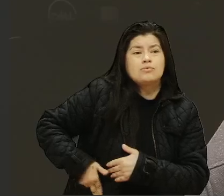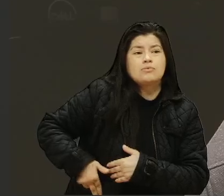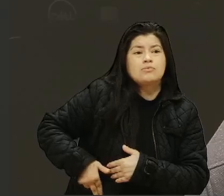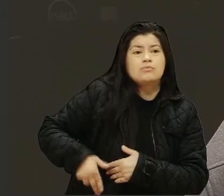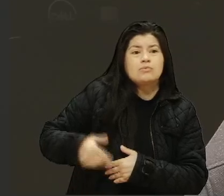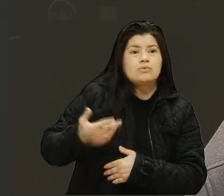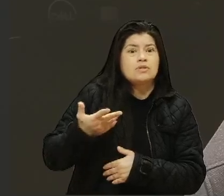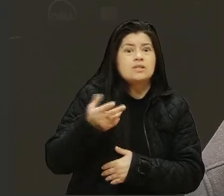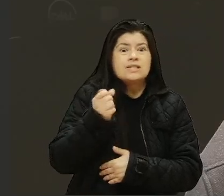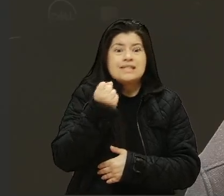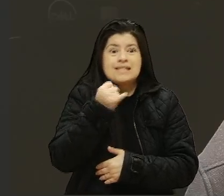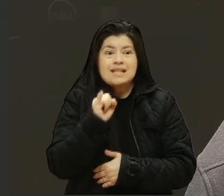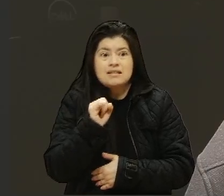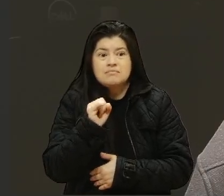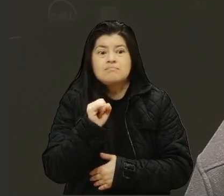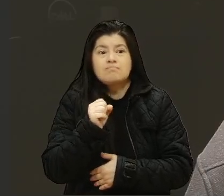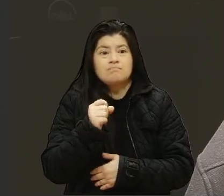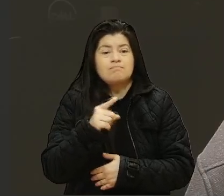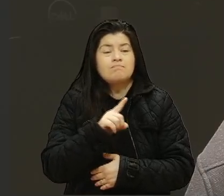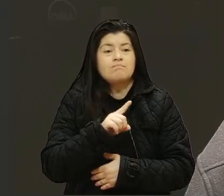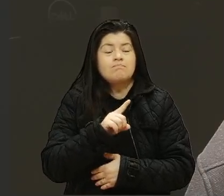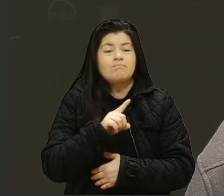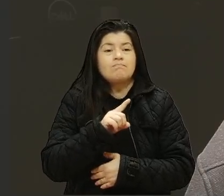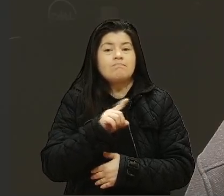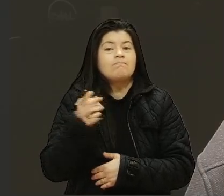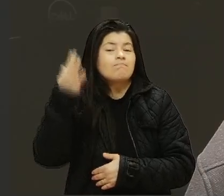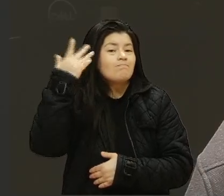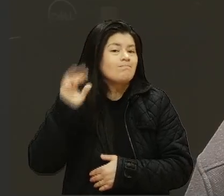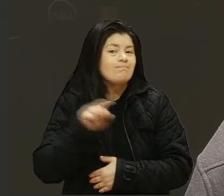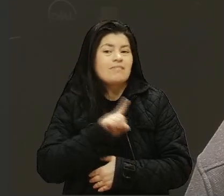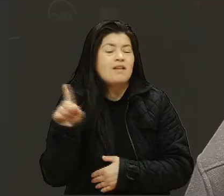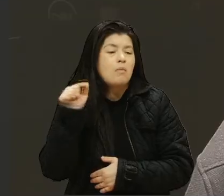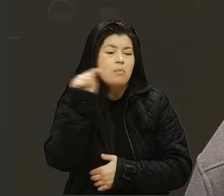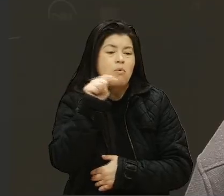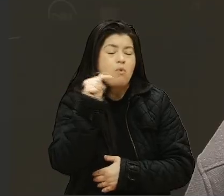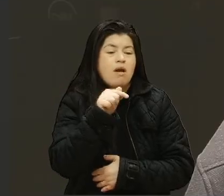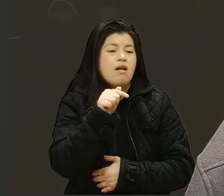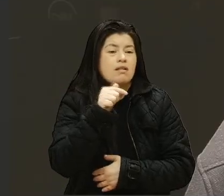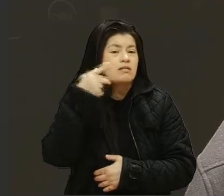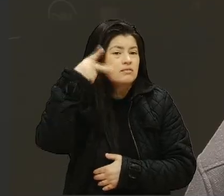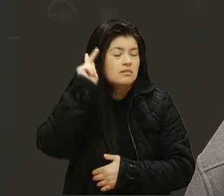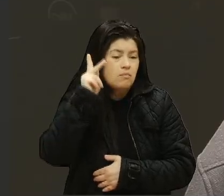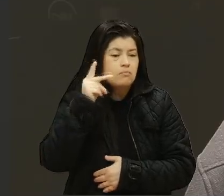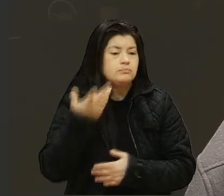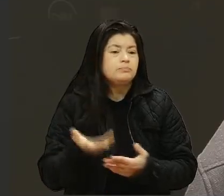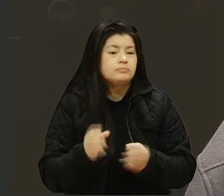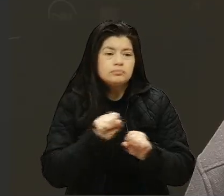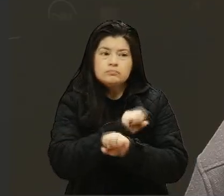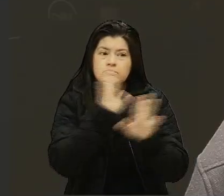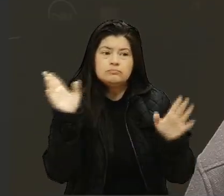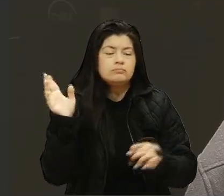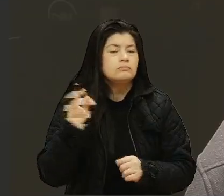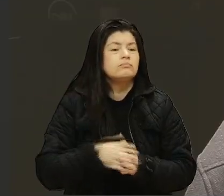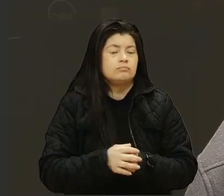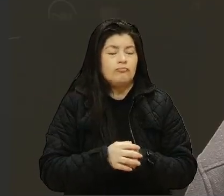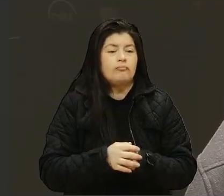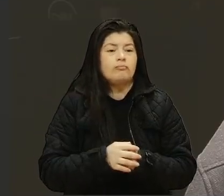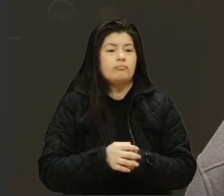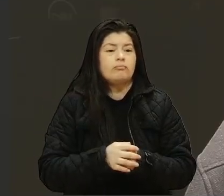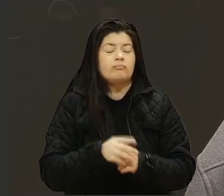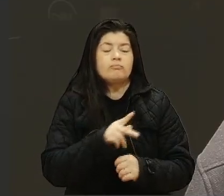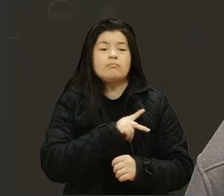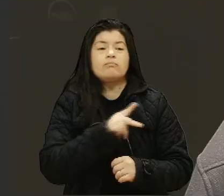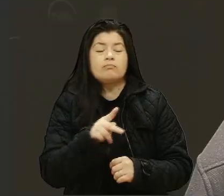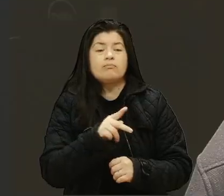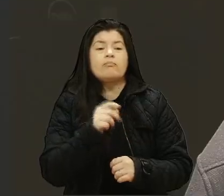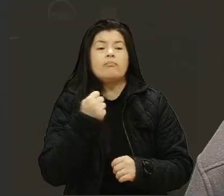voto seria sim para a senhora, não por ele. Então, que fique muito claro isso, presidente. E, por fim, eu queria